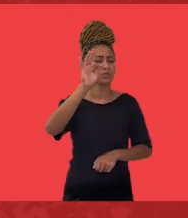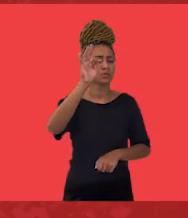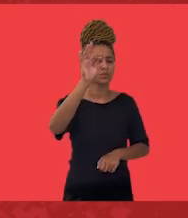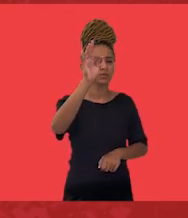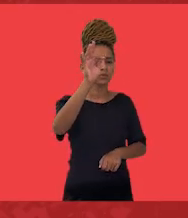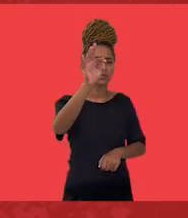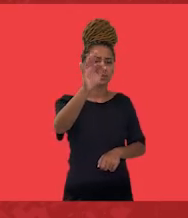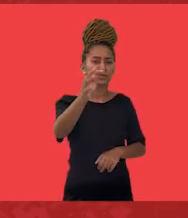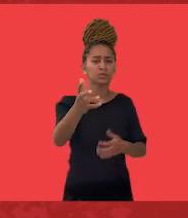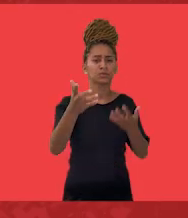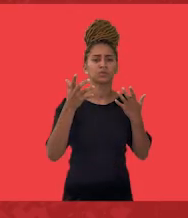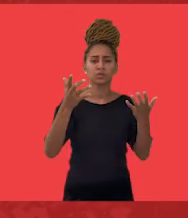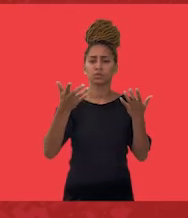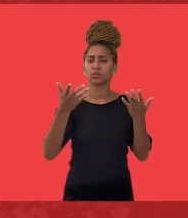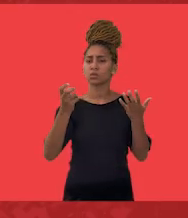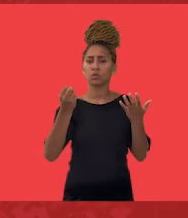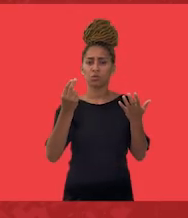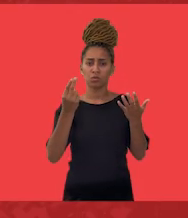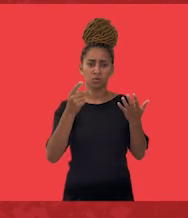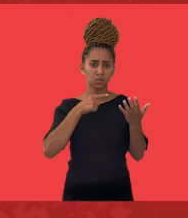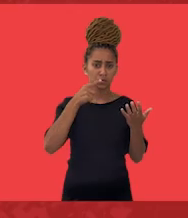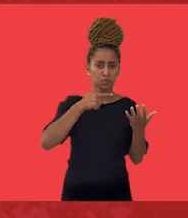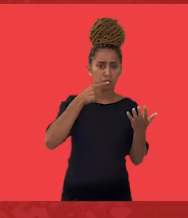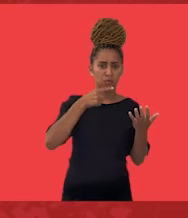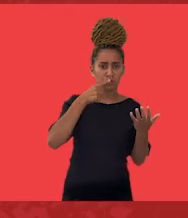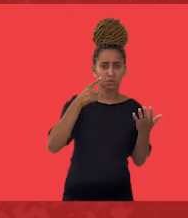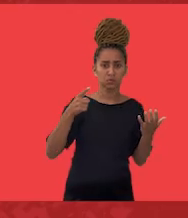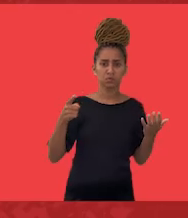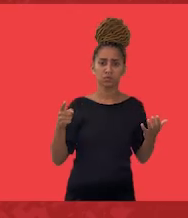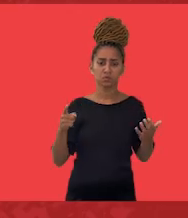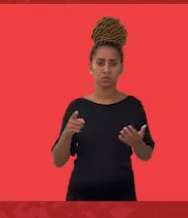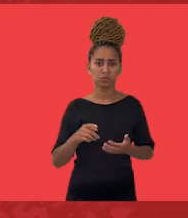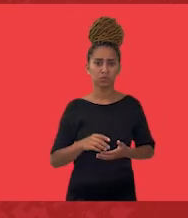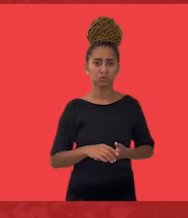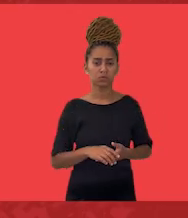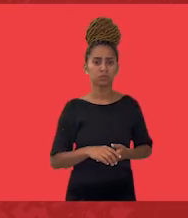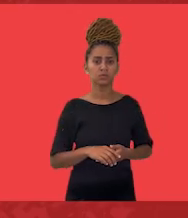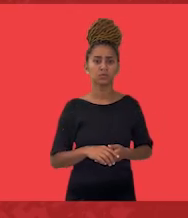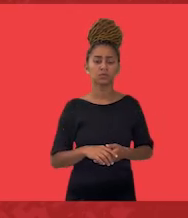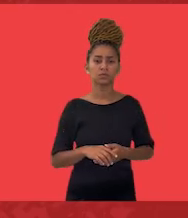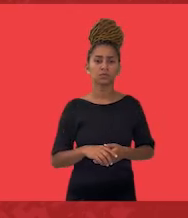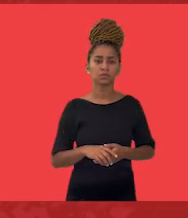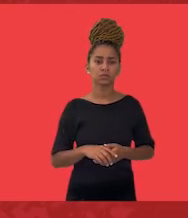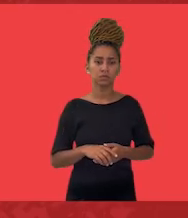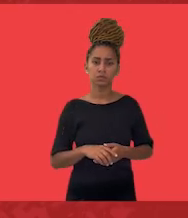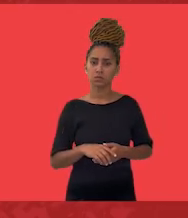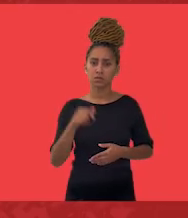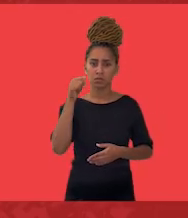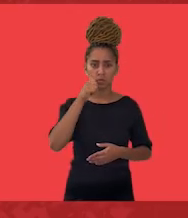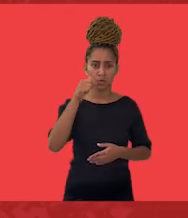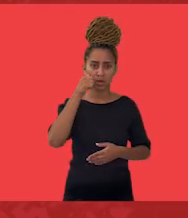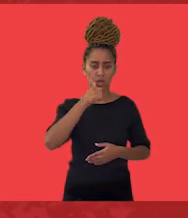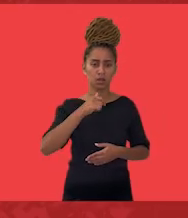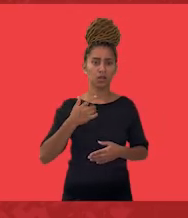boa menina. Mas o bicho corrói-me as entranhas